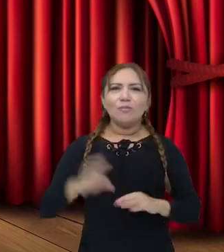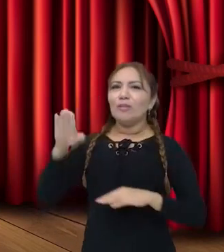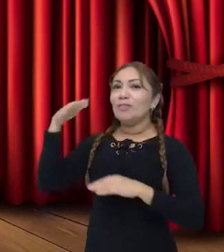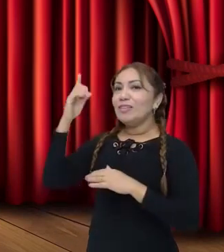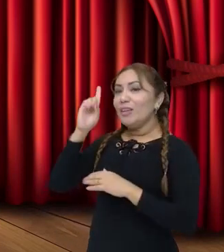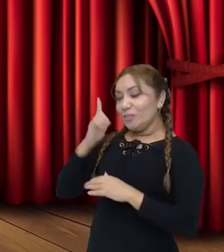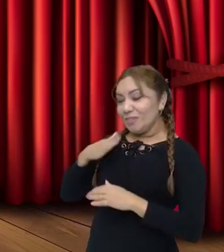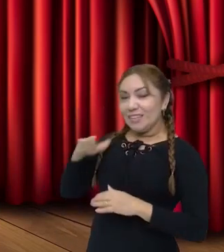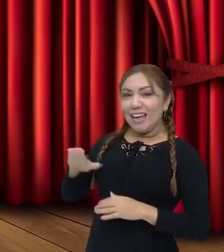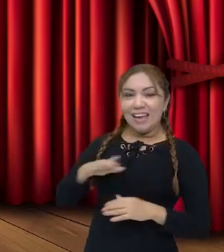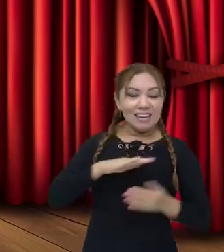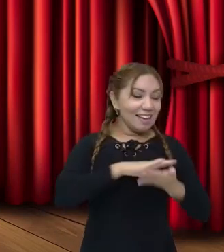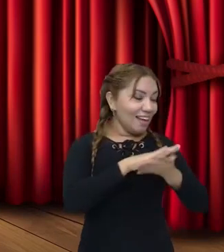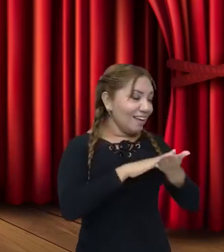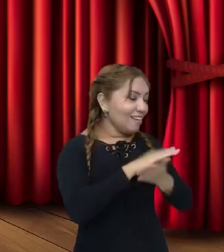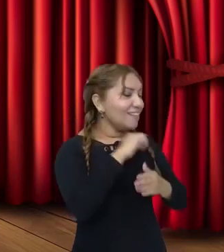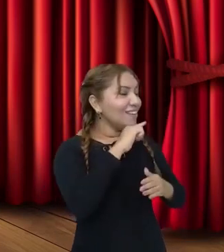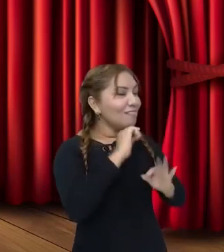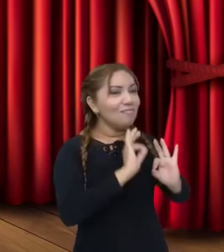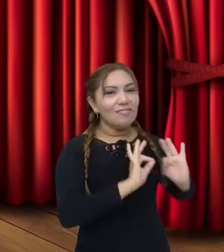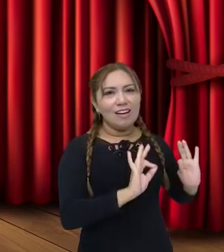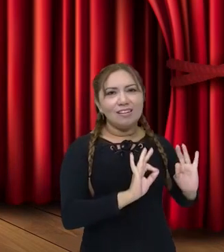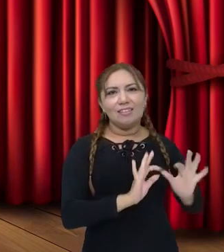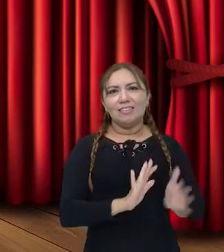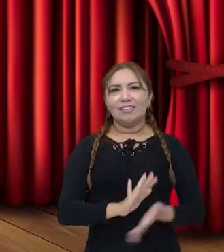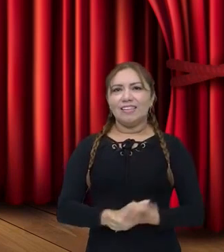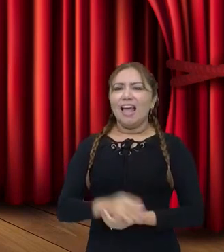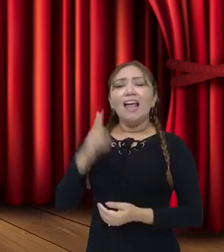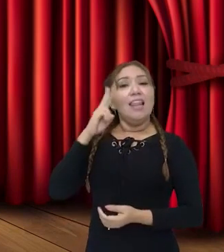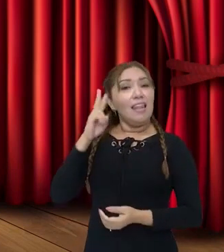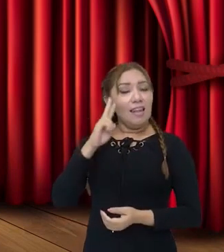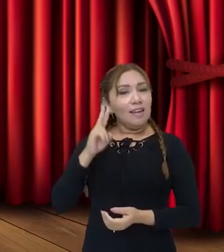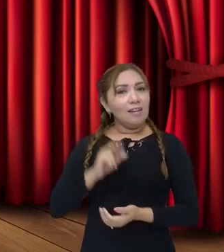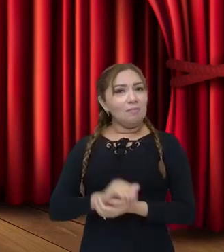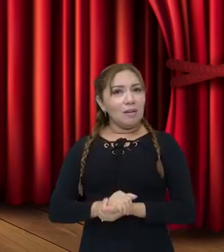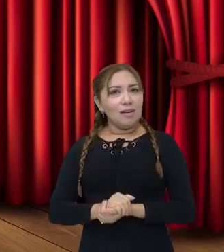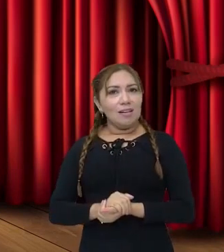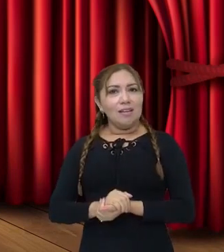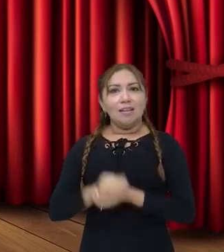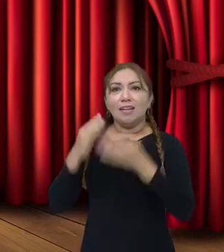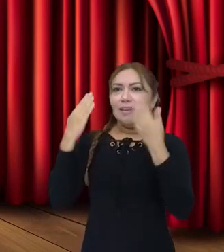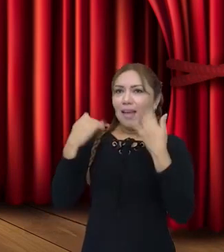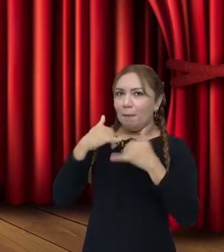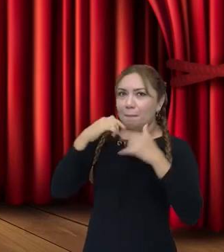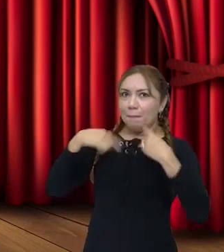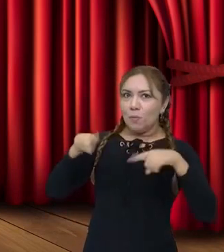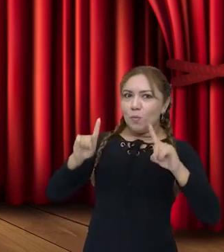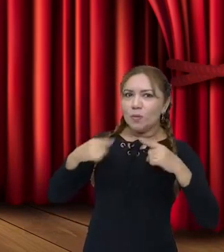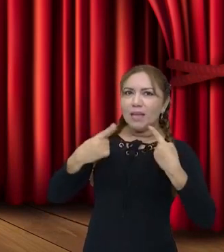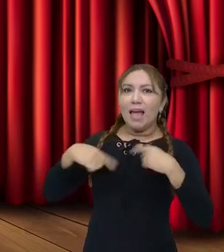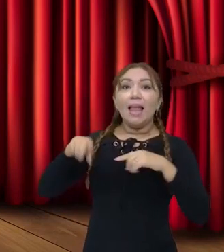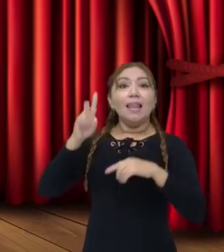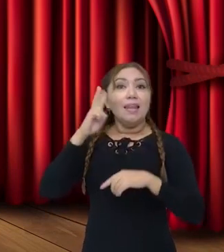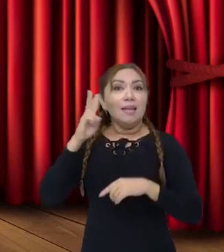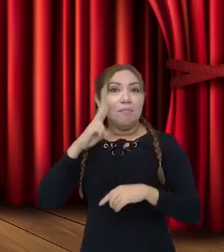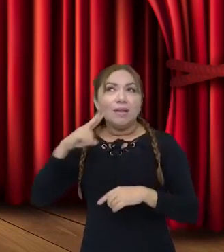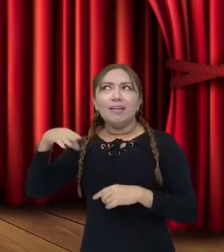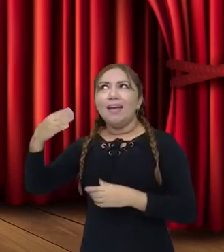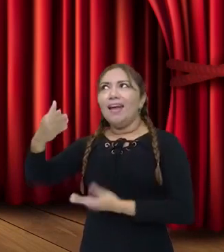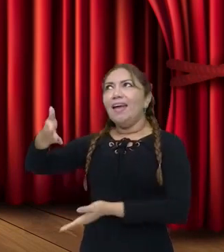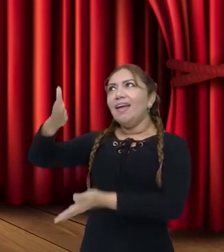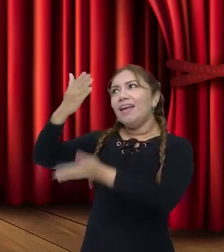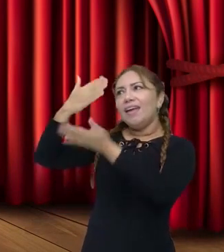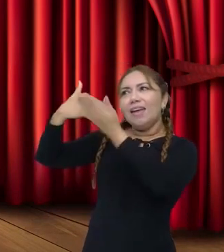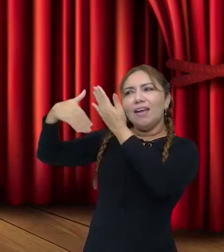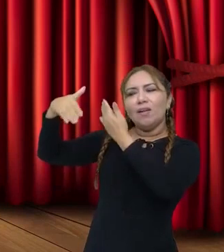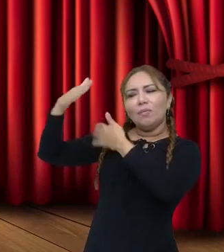Deus não quer, ninguém nada faz. Vocês se lembram que a historinha começou assim? Com Era uma vez e